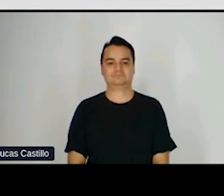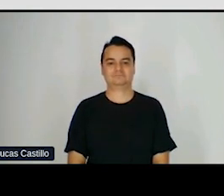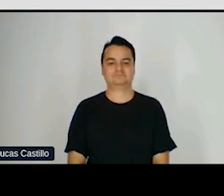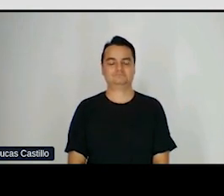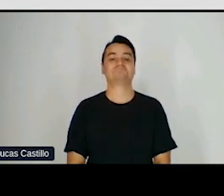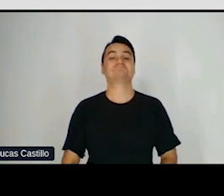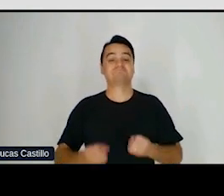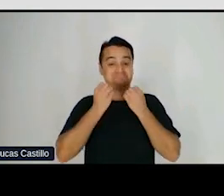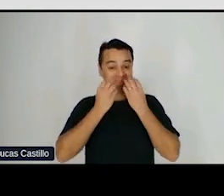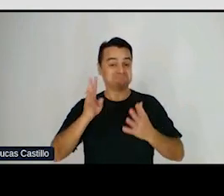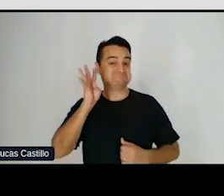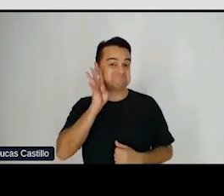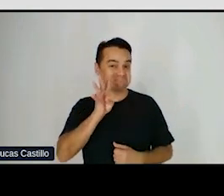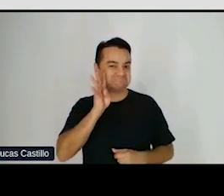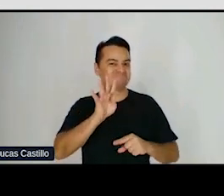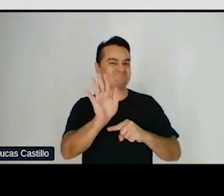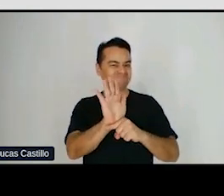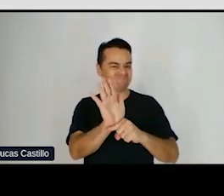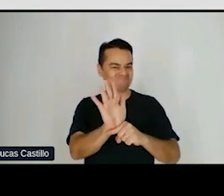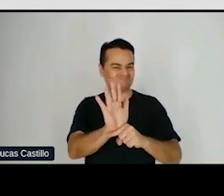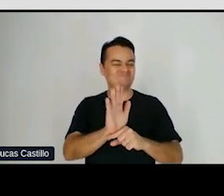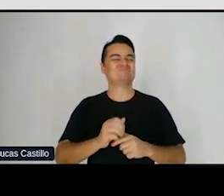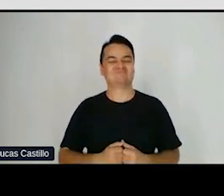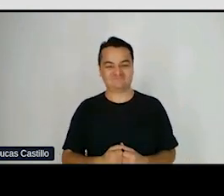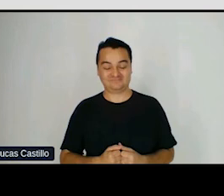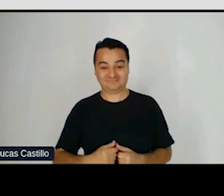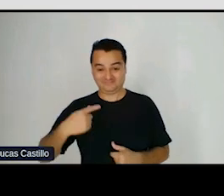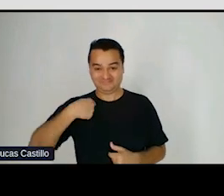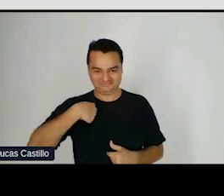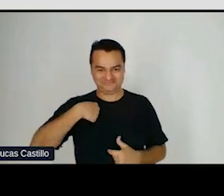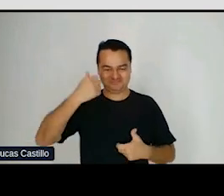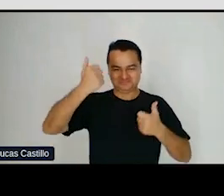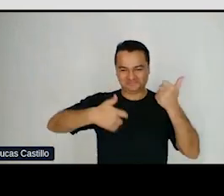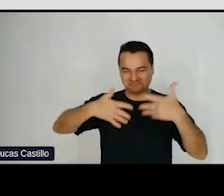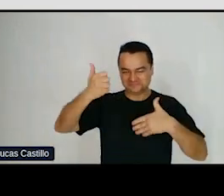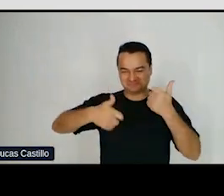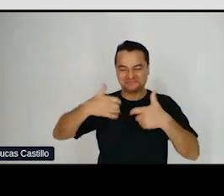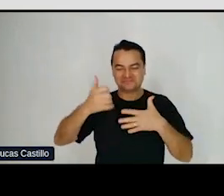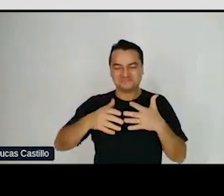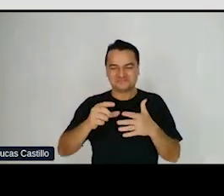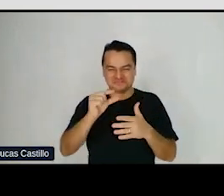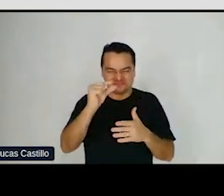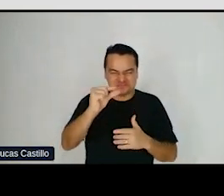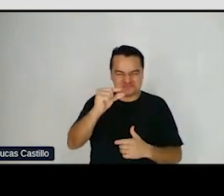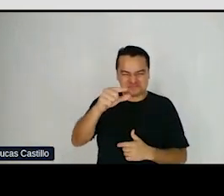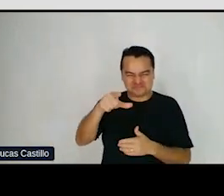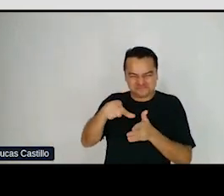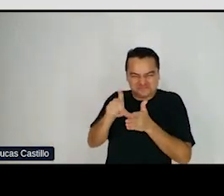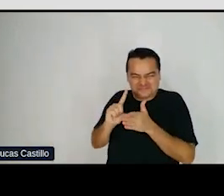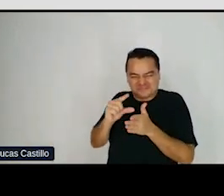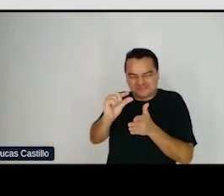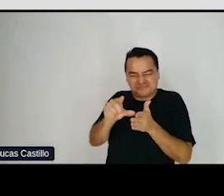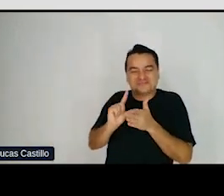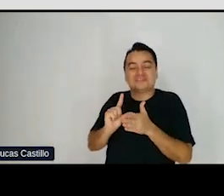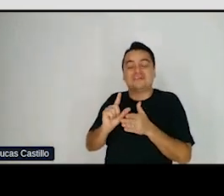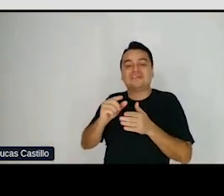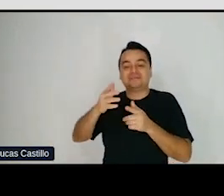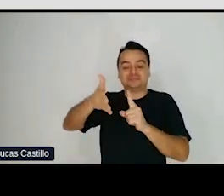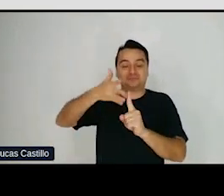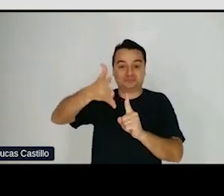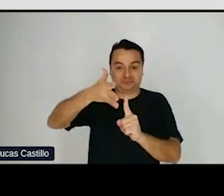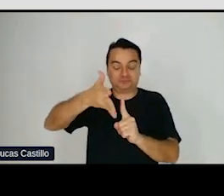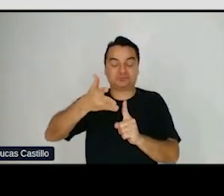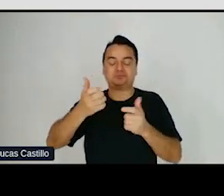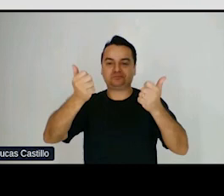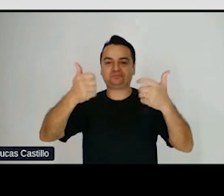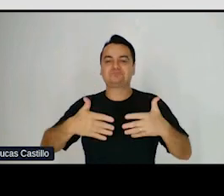Bem legal esse vídeo, né, Paty? E eu estava até conversando até um pouquinho antes da palestra